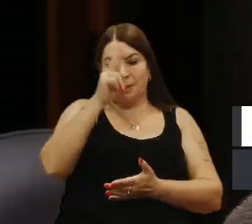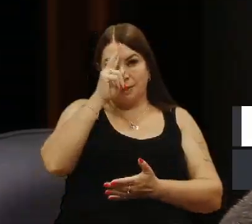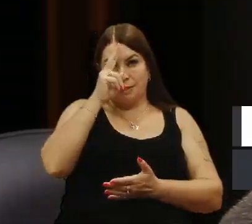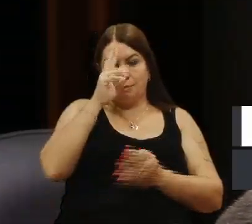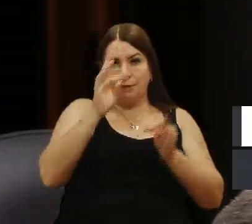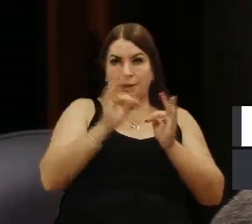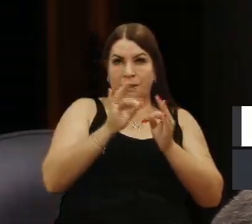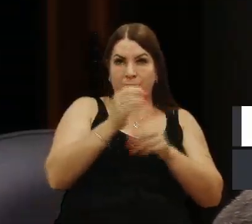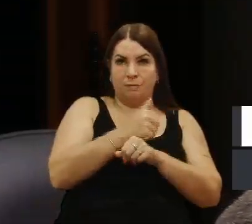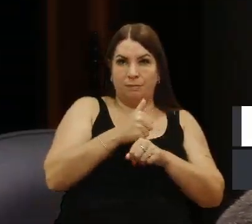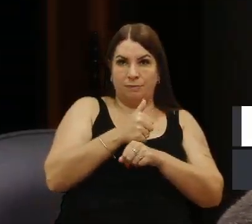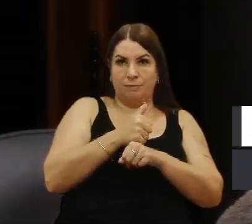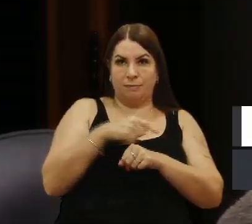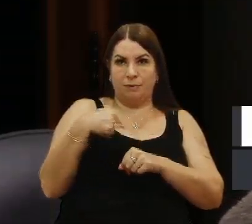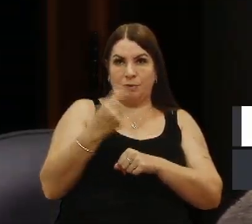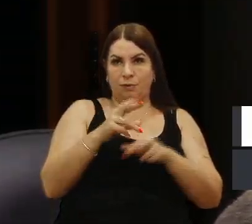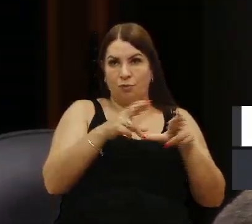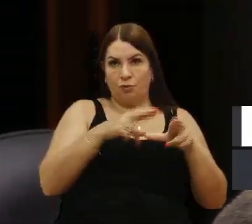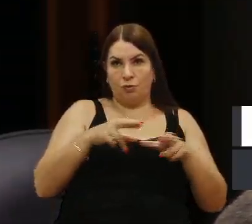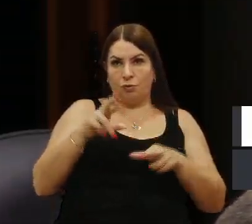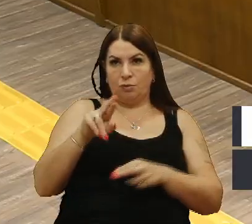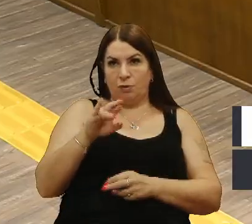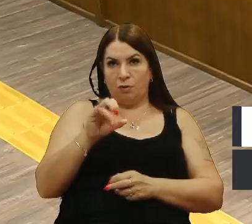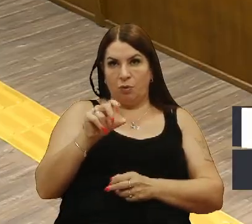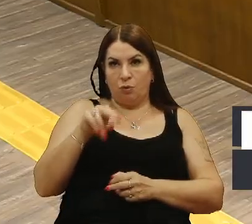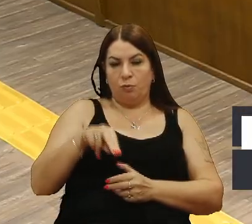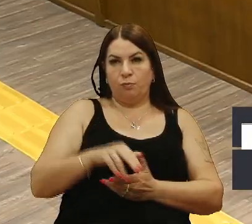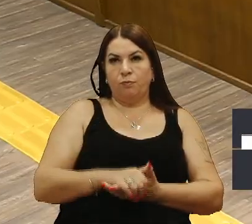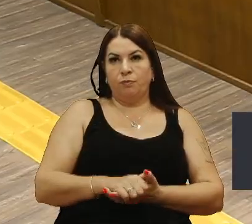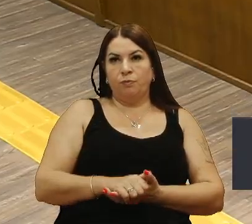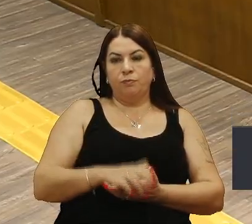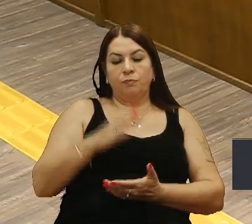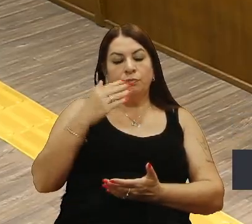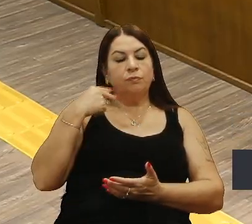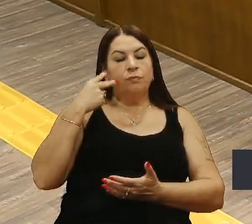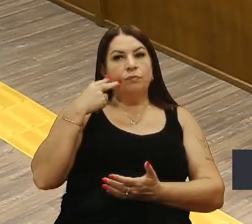técnico profissionalizante para a nossa região do Reolon. Muito obrigado. Próxima vereadora escrita em declaração.